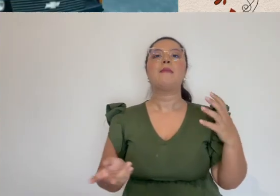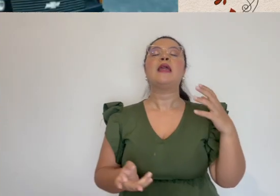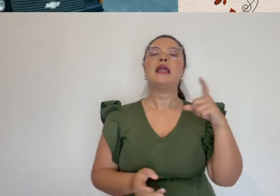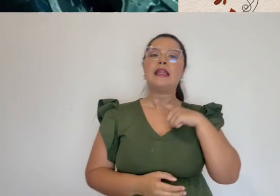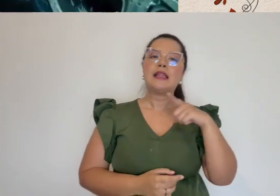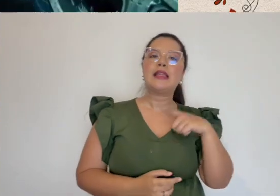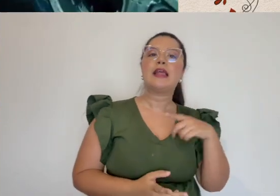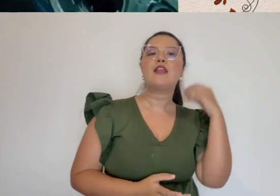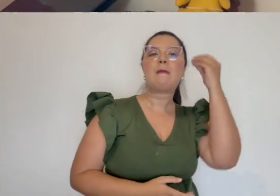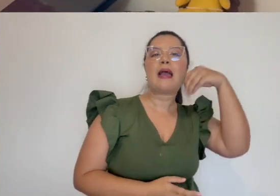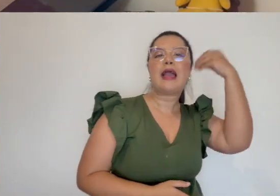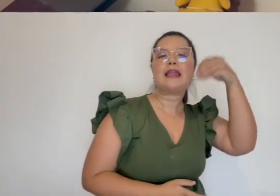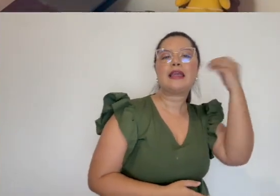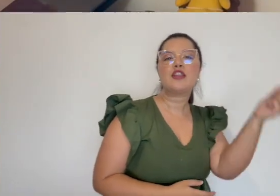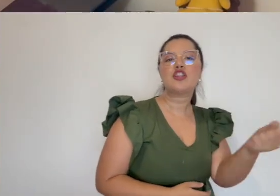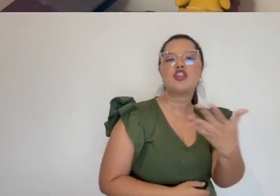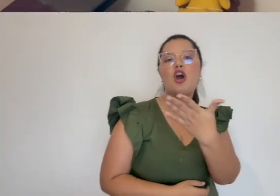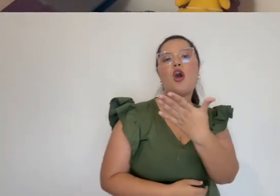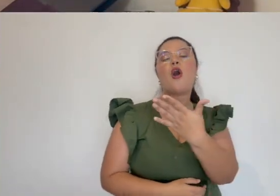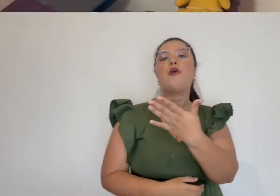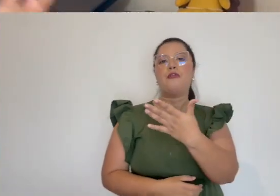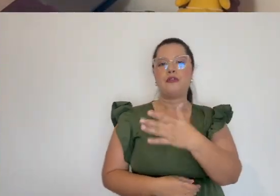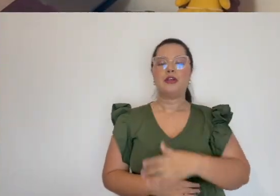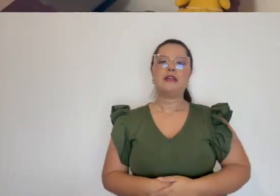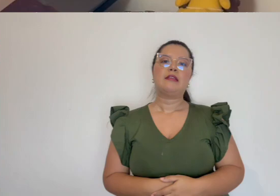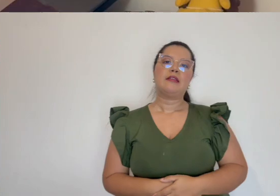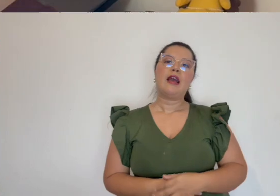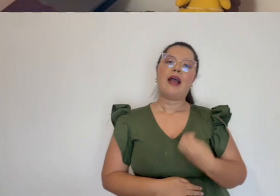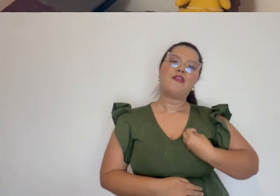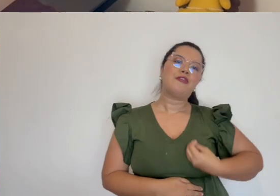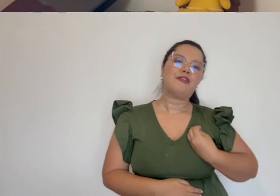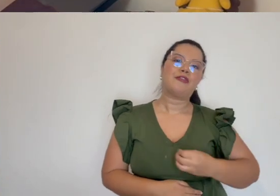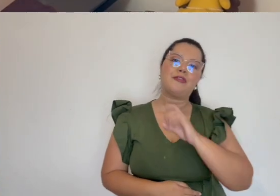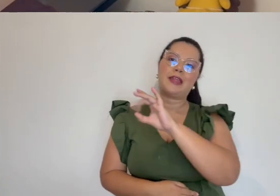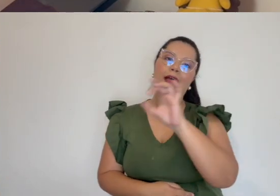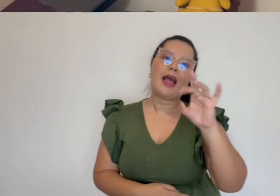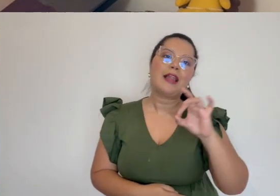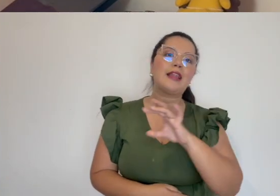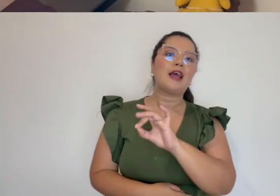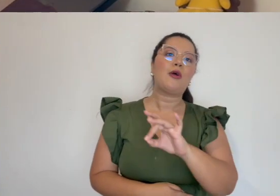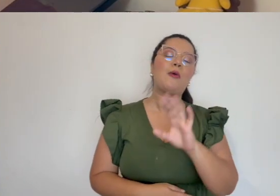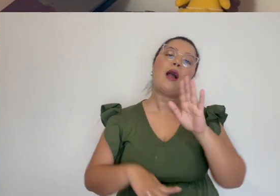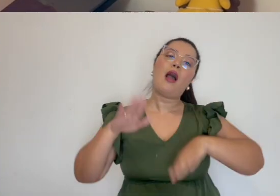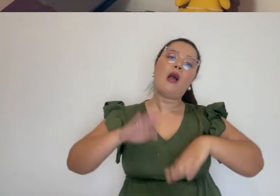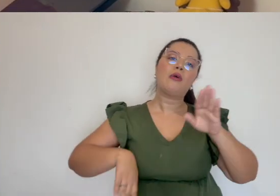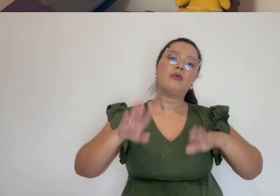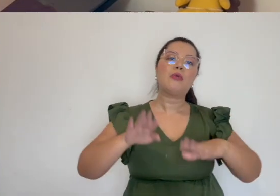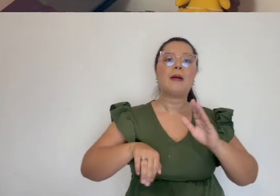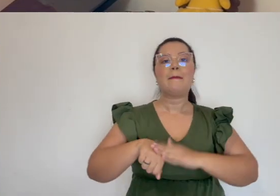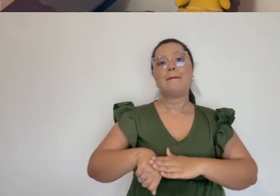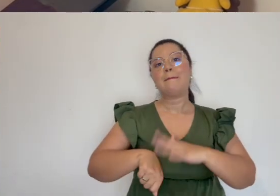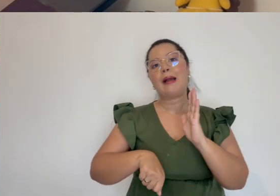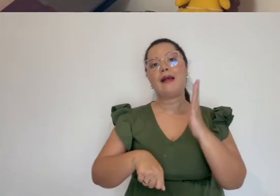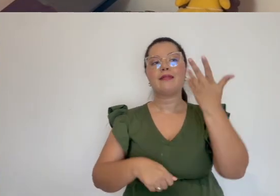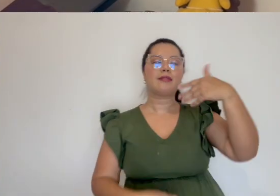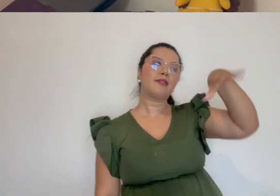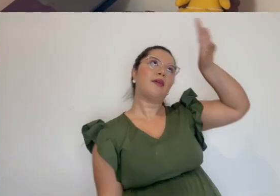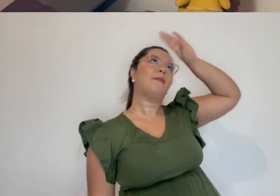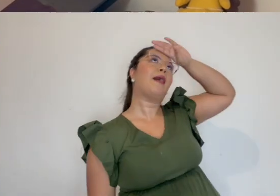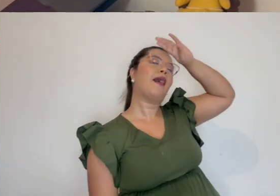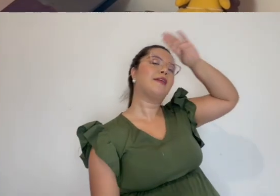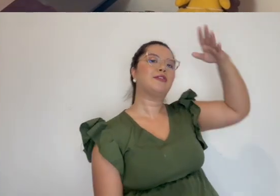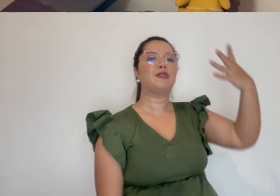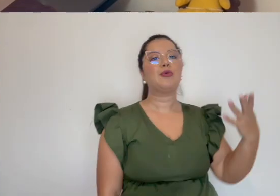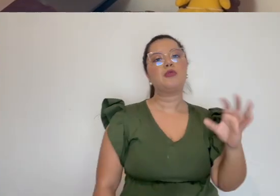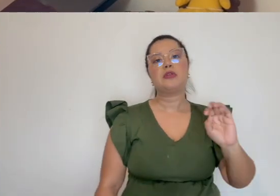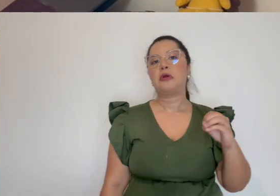estão passando, com todas as mudanças que estão acontecendo na vida deles. Então, alguns são mais